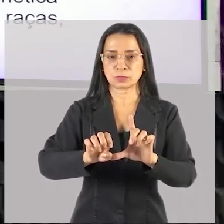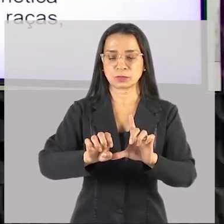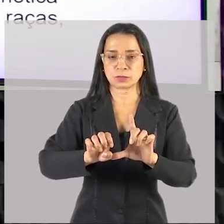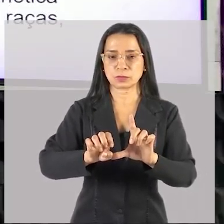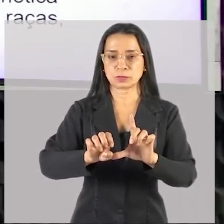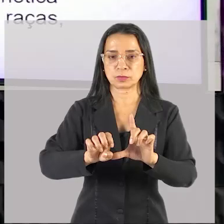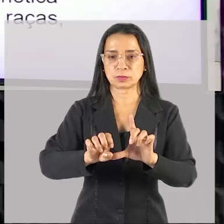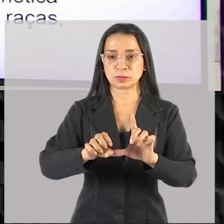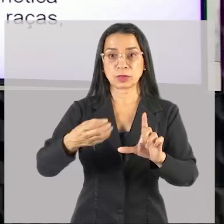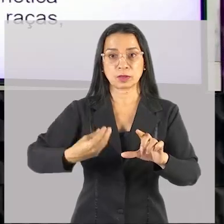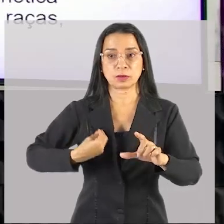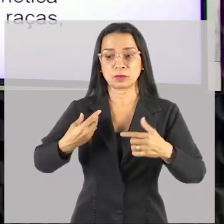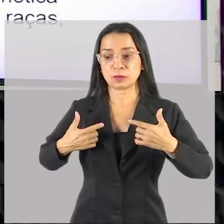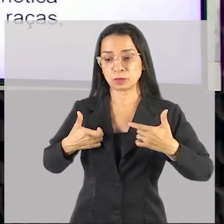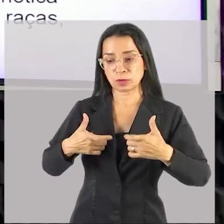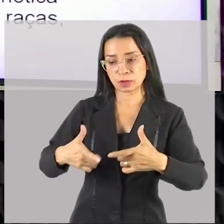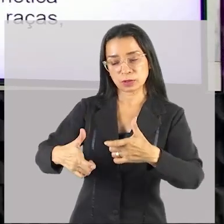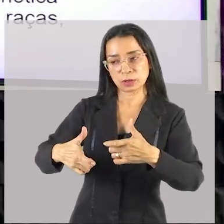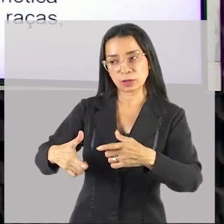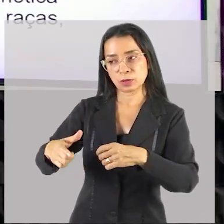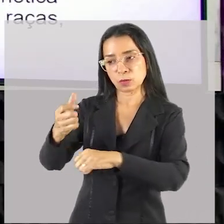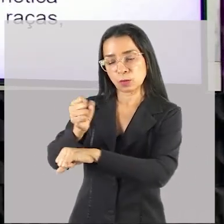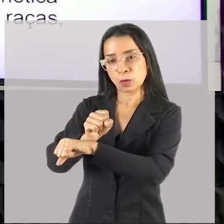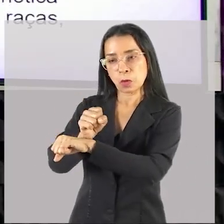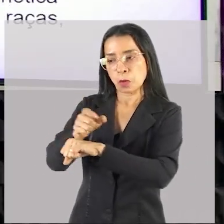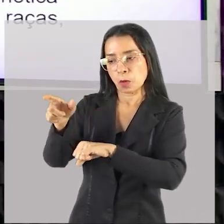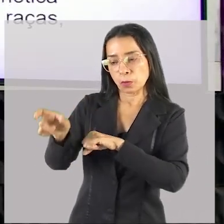de guerra e